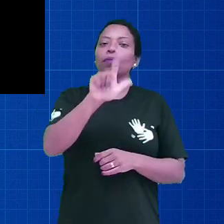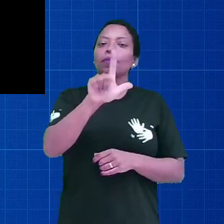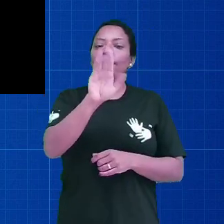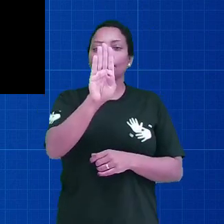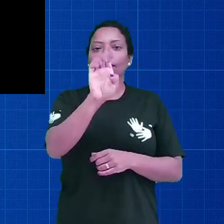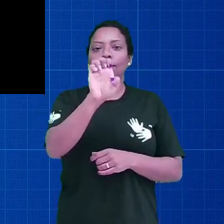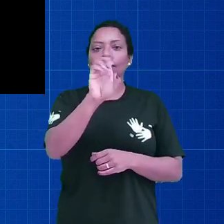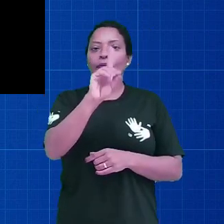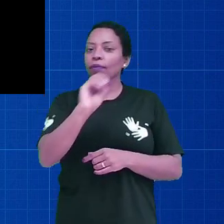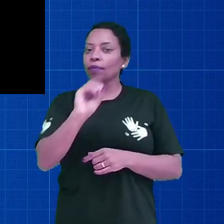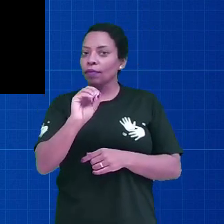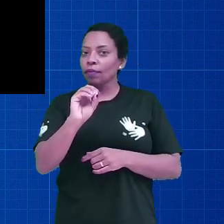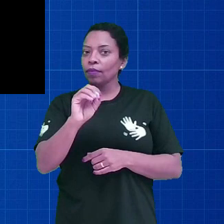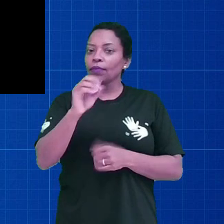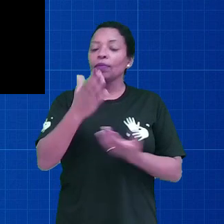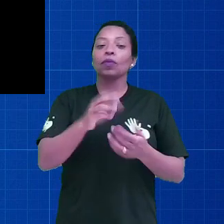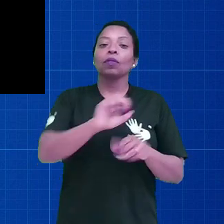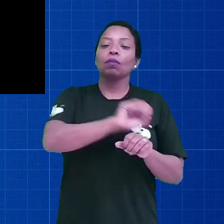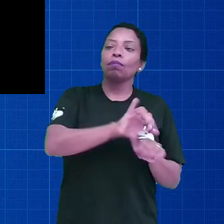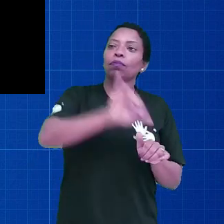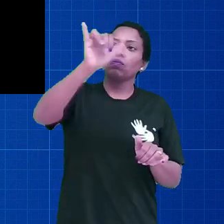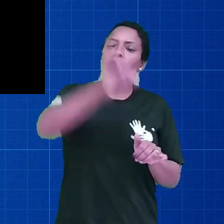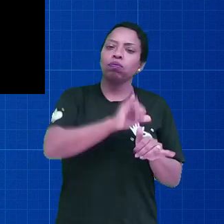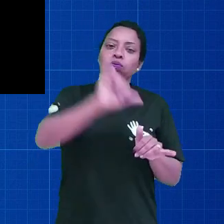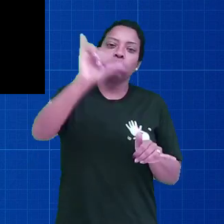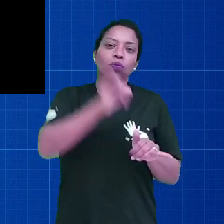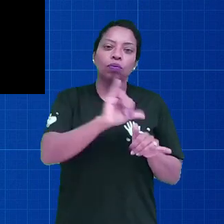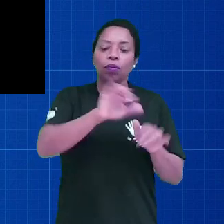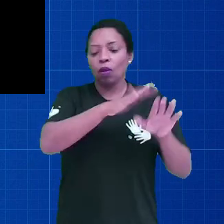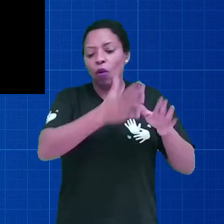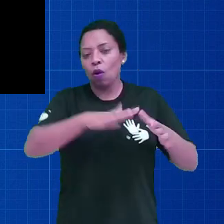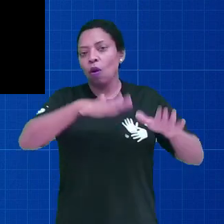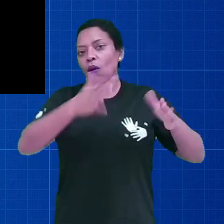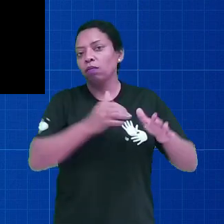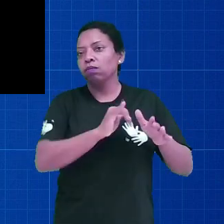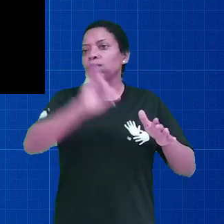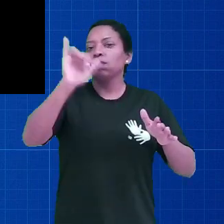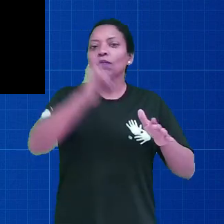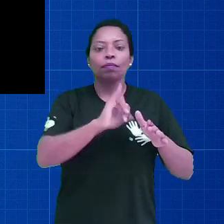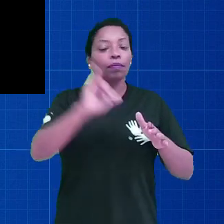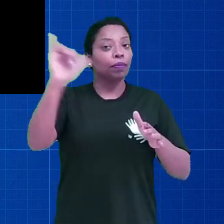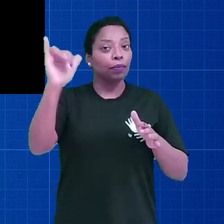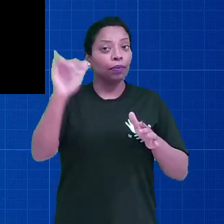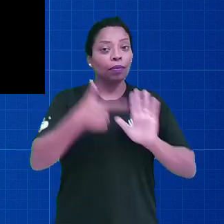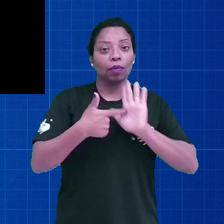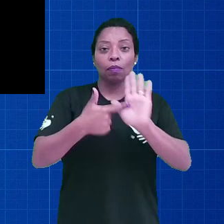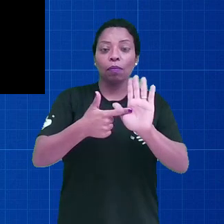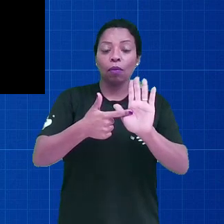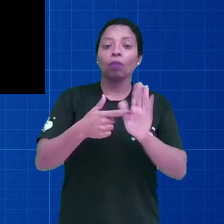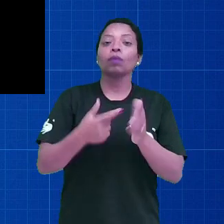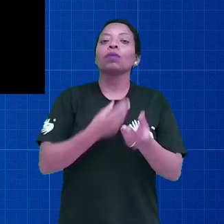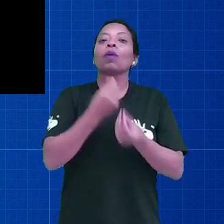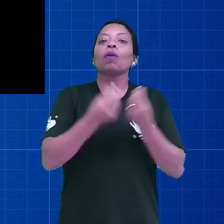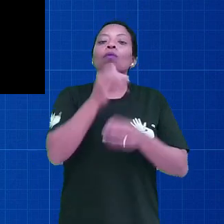Então, a reflexão de todos os comprimentos de onda, quando um objeto é iluminado